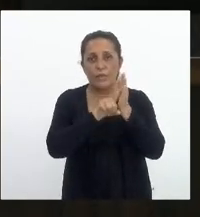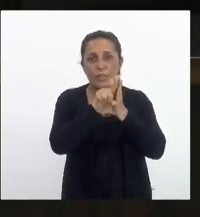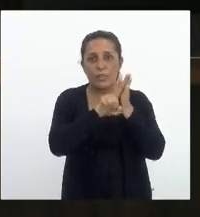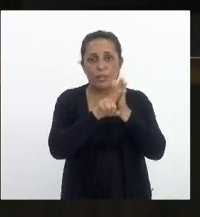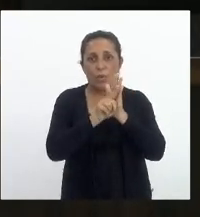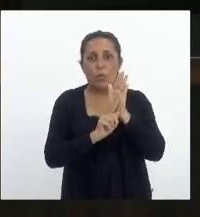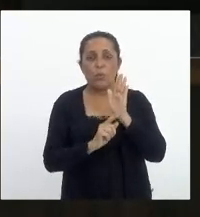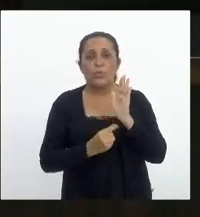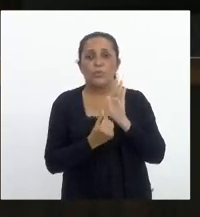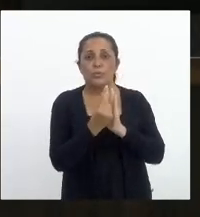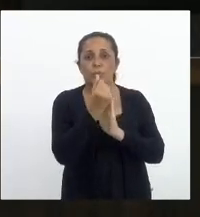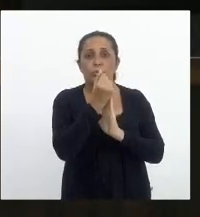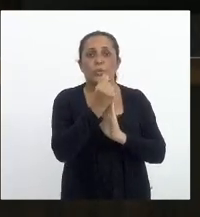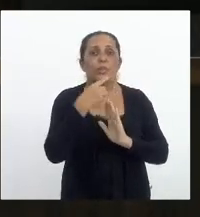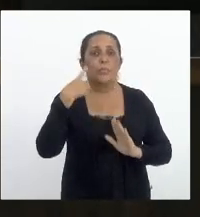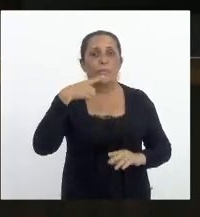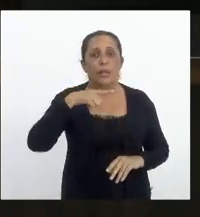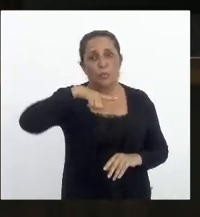deputado Luiz Paulo